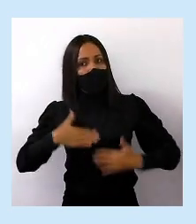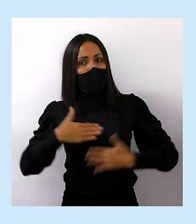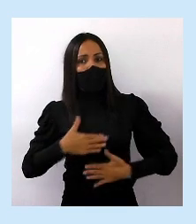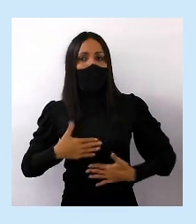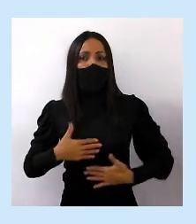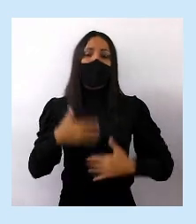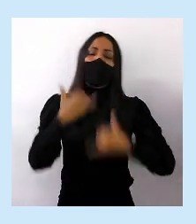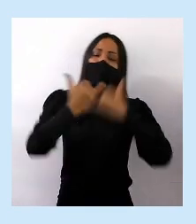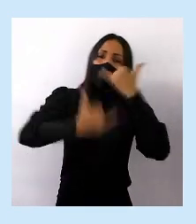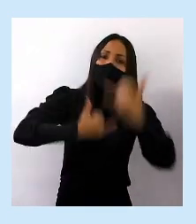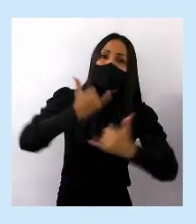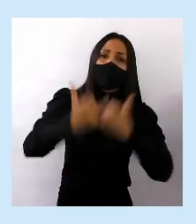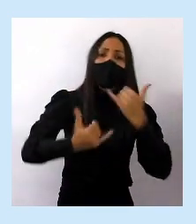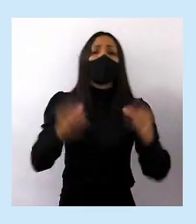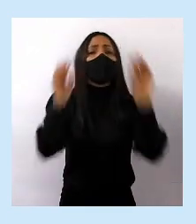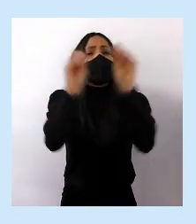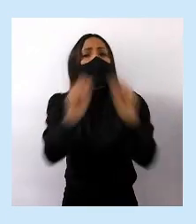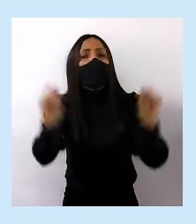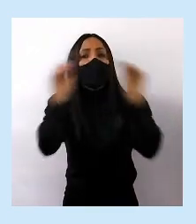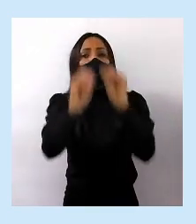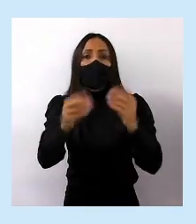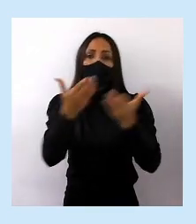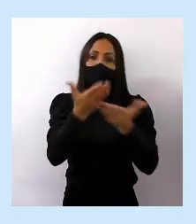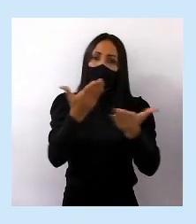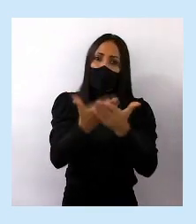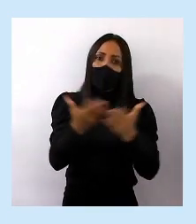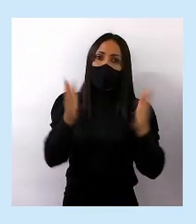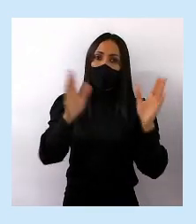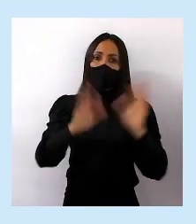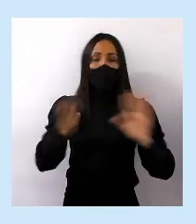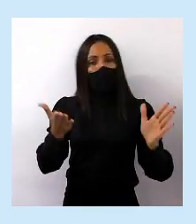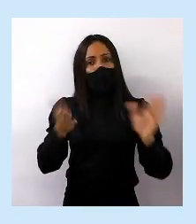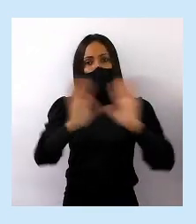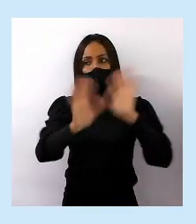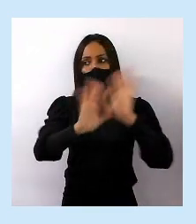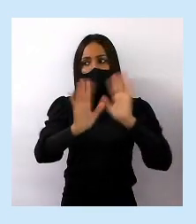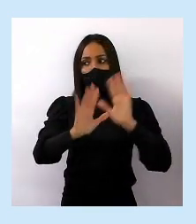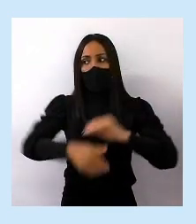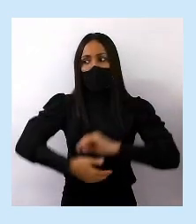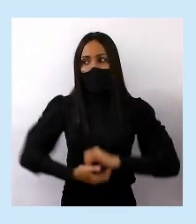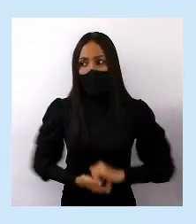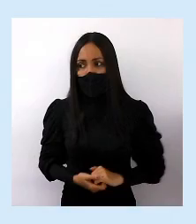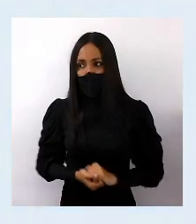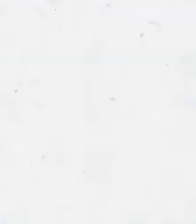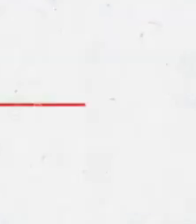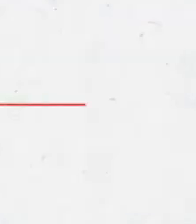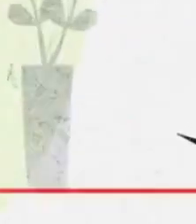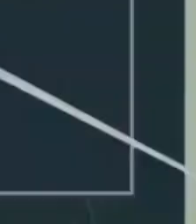diversão. Um grande beijo e até a próxima aula. Fiquem bem. Tamo junto.